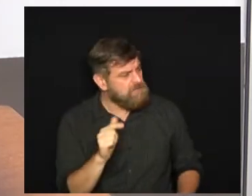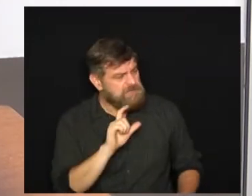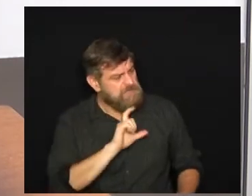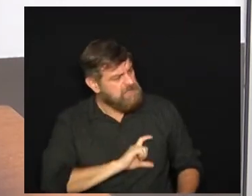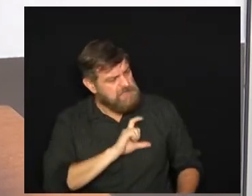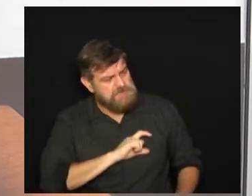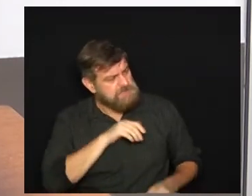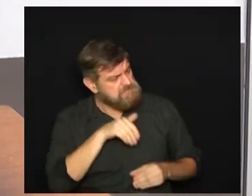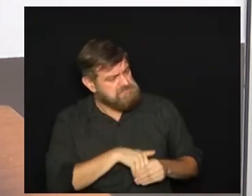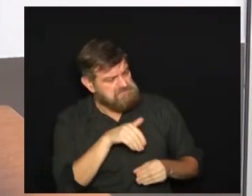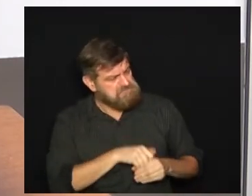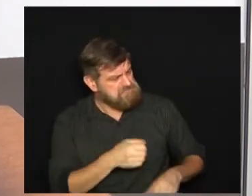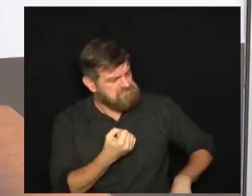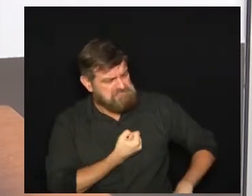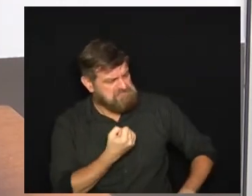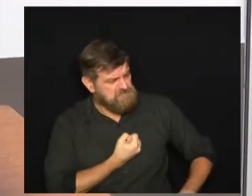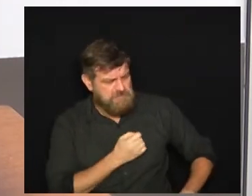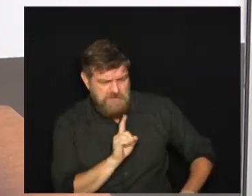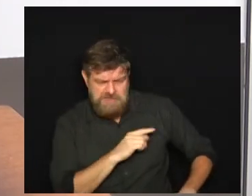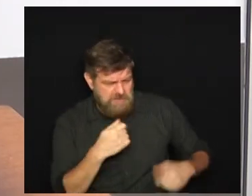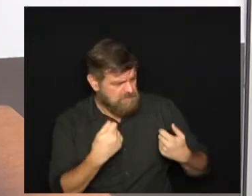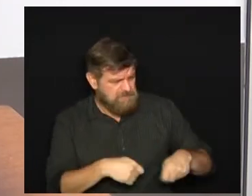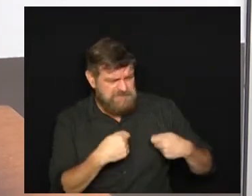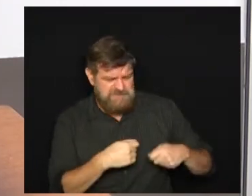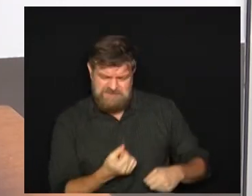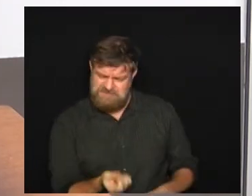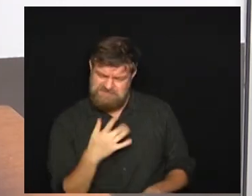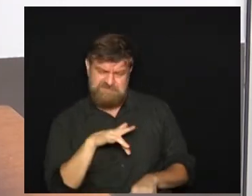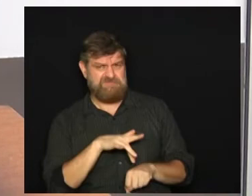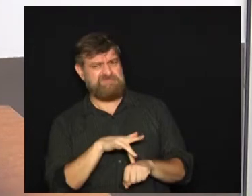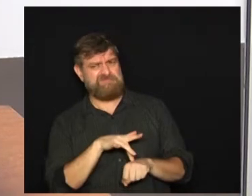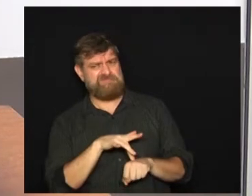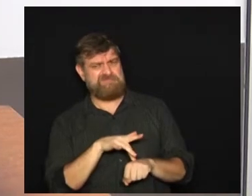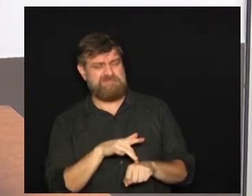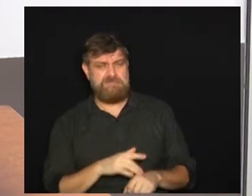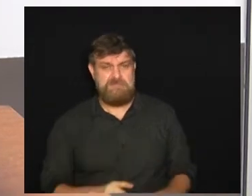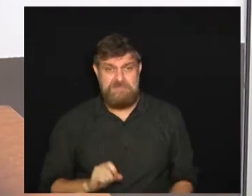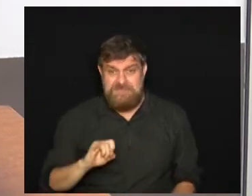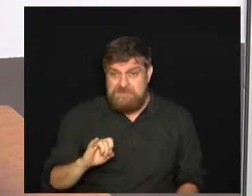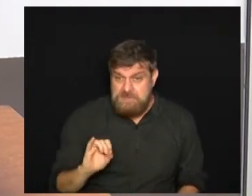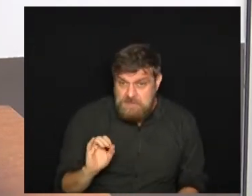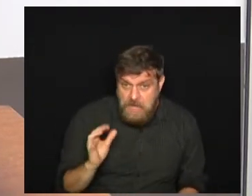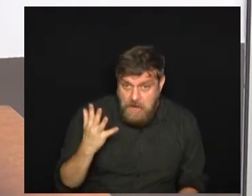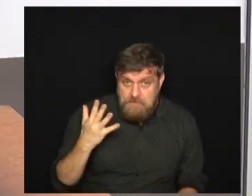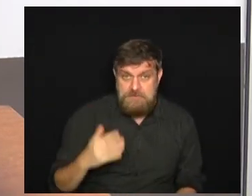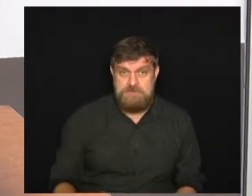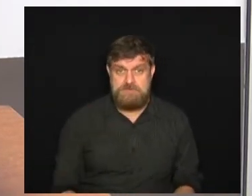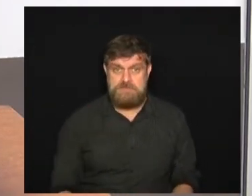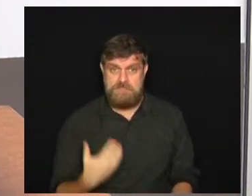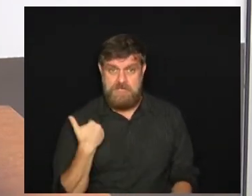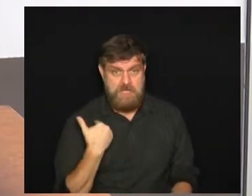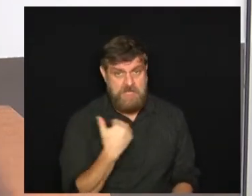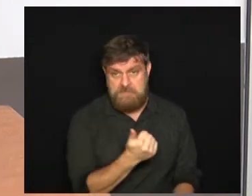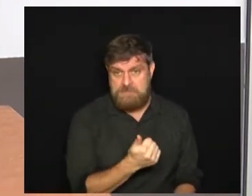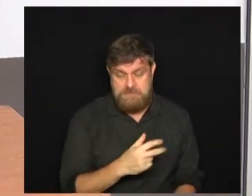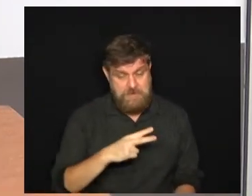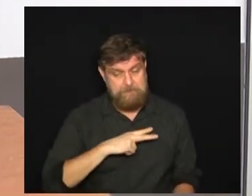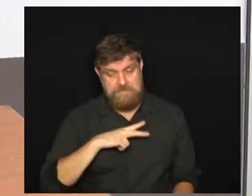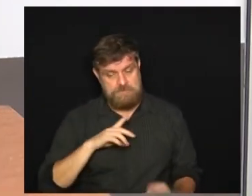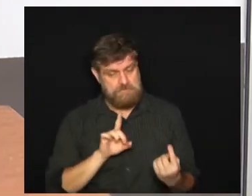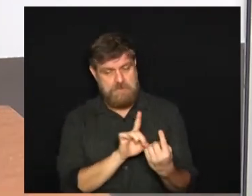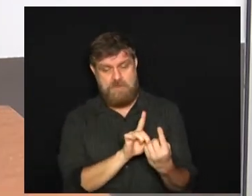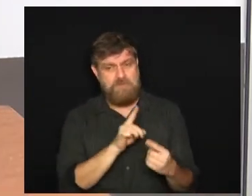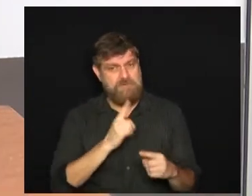utiliza, não precisa e realmente, se acontecer de novo, o senhor me fale pessoalmente, porque isso é